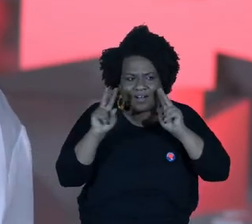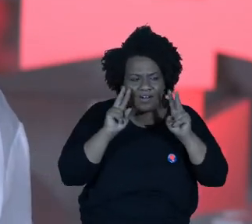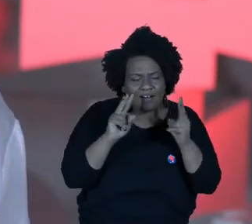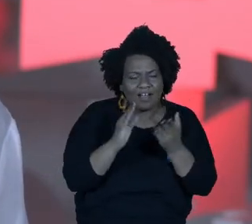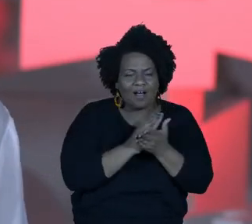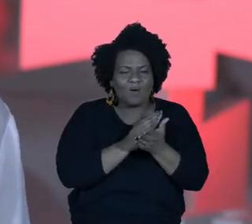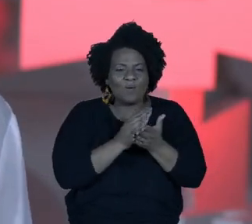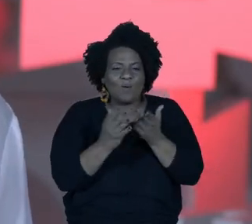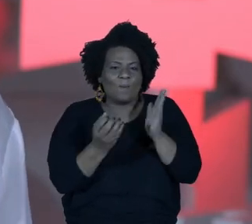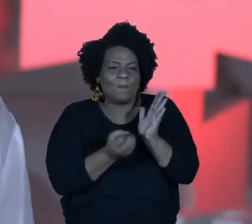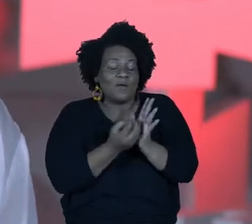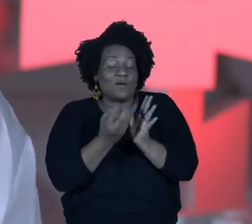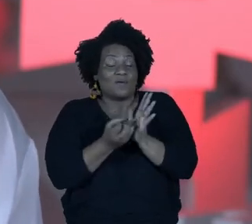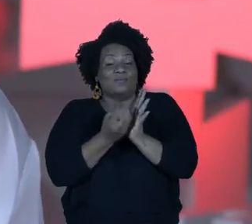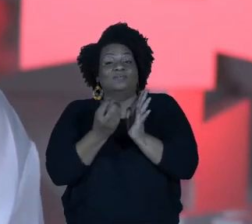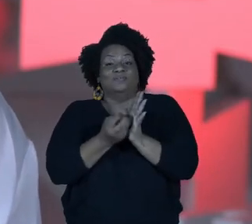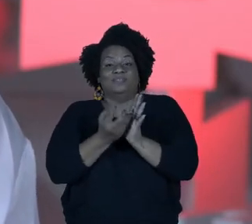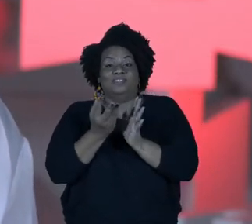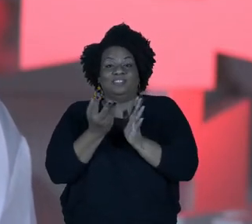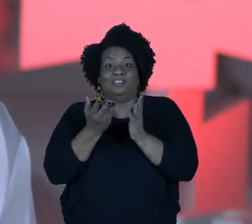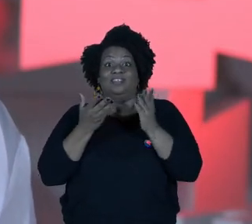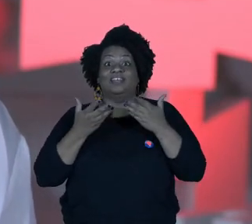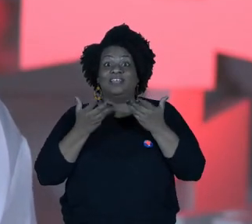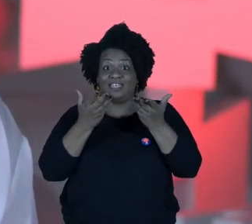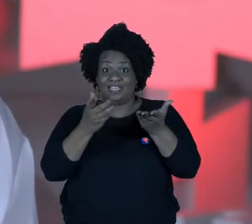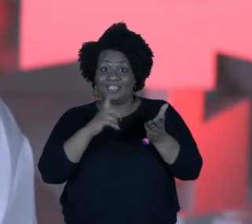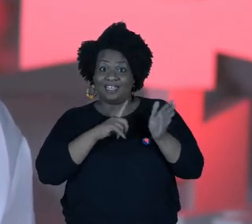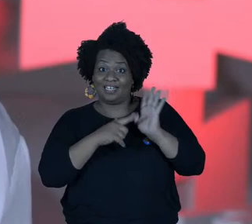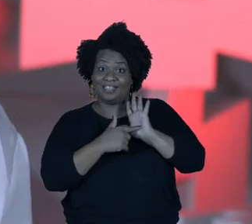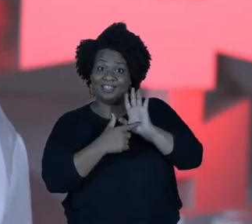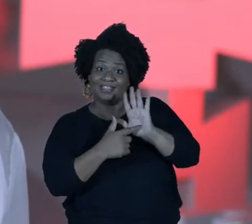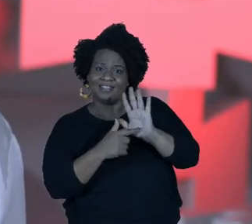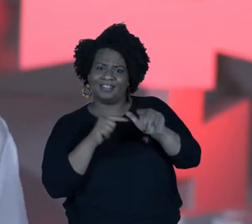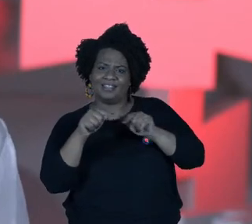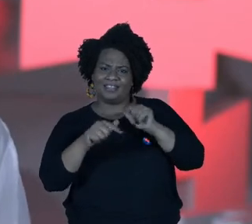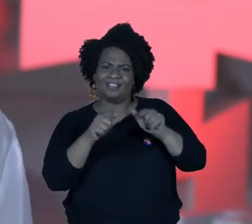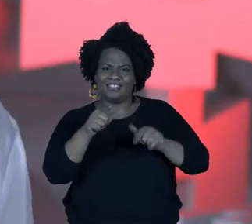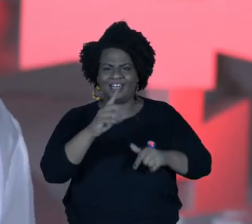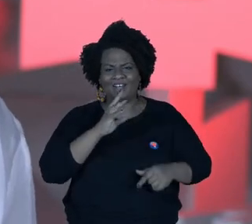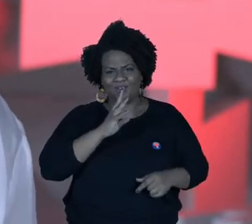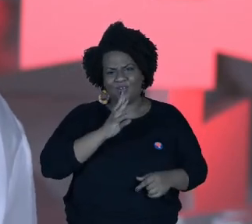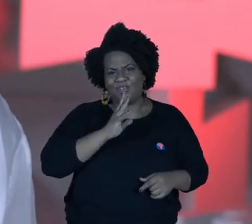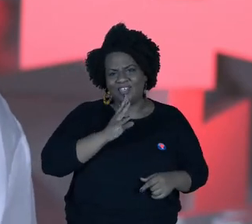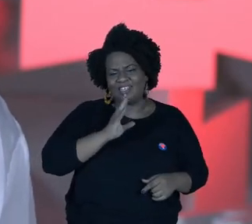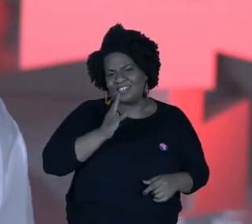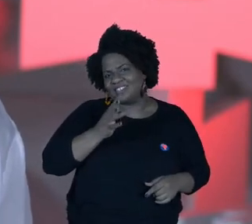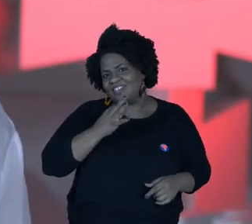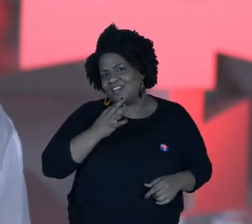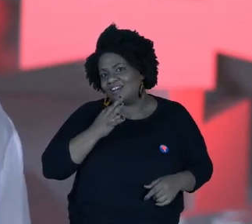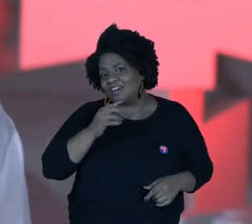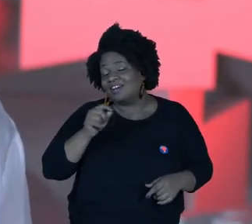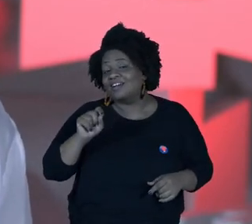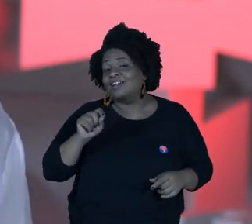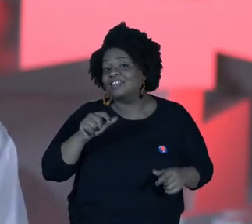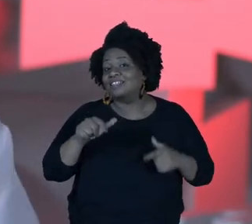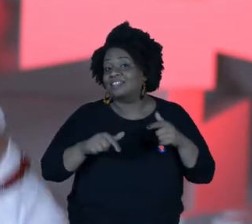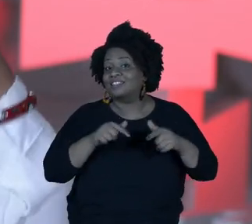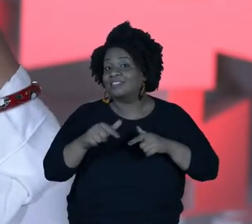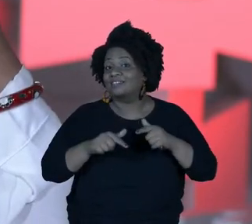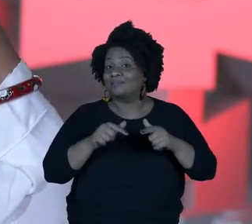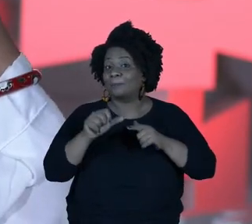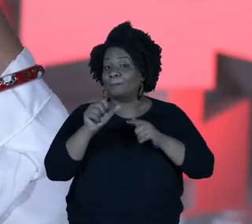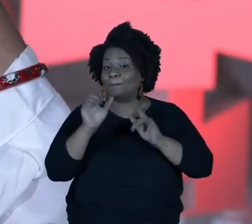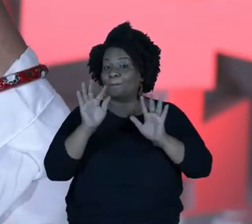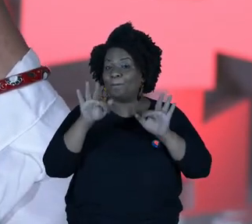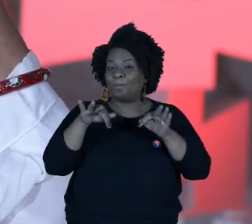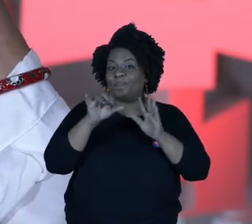contemporâneas. E aqui eu trouxe para vocês um trabalho super conhecido, né? Que é um trabalho do século,